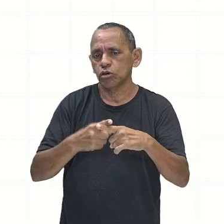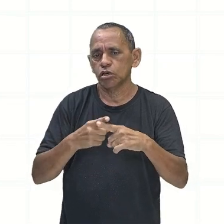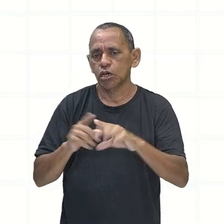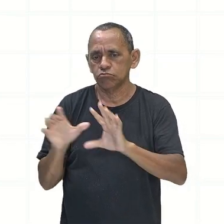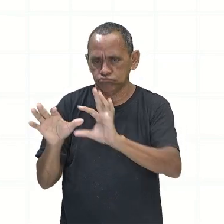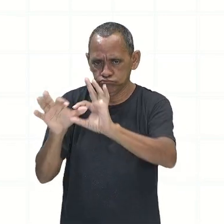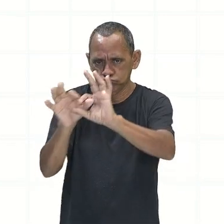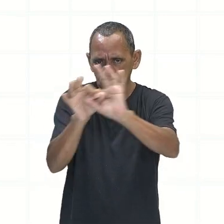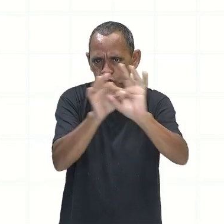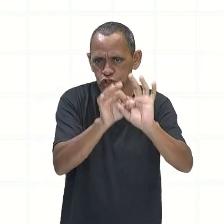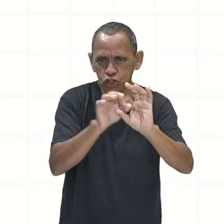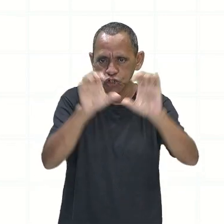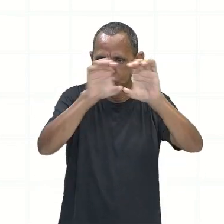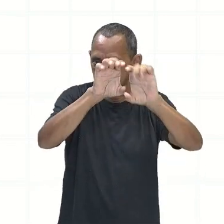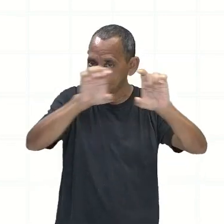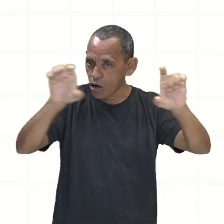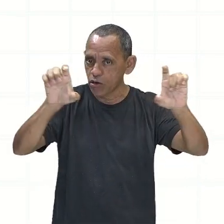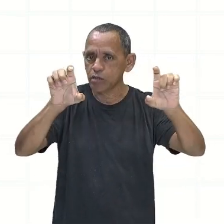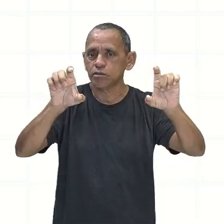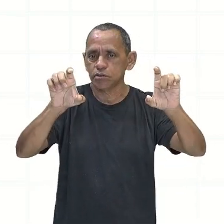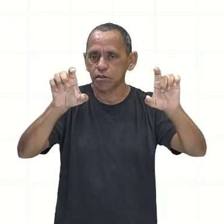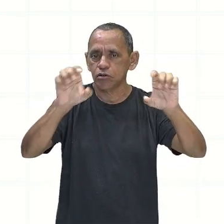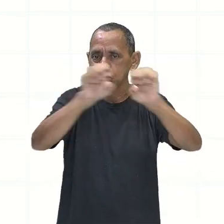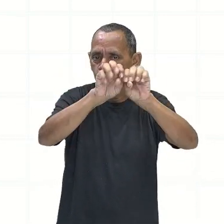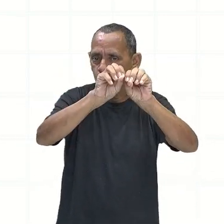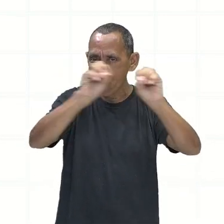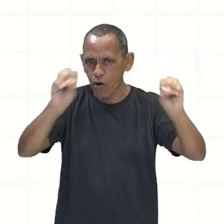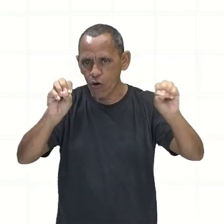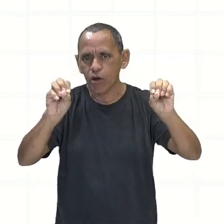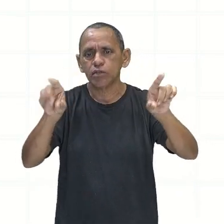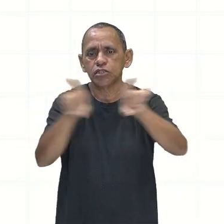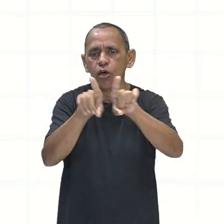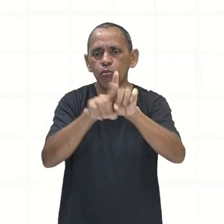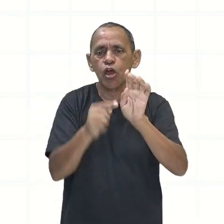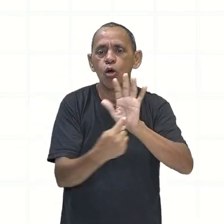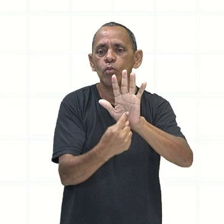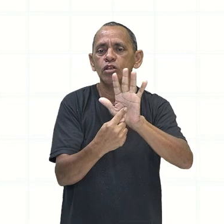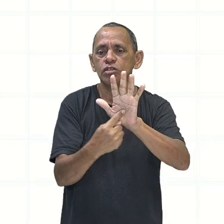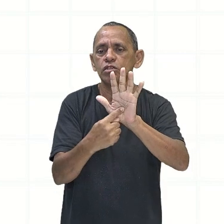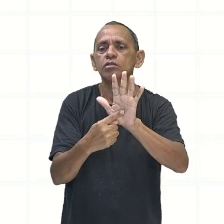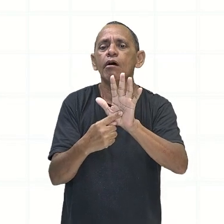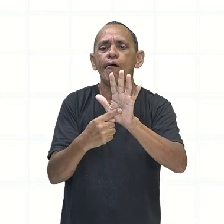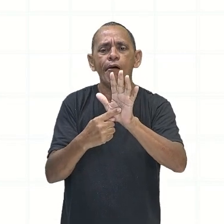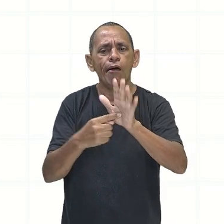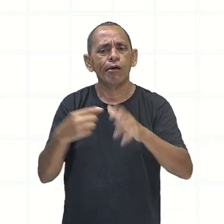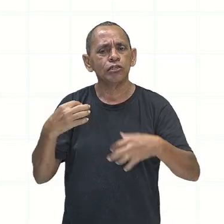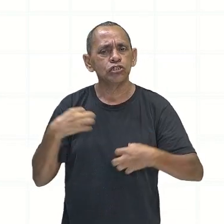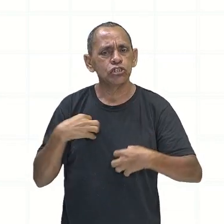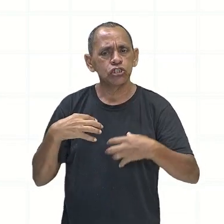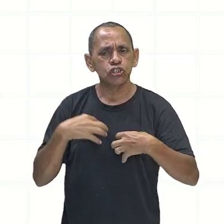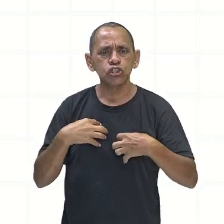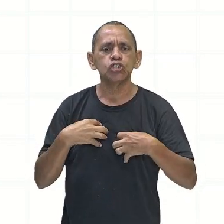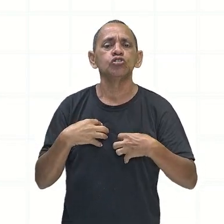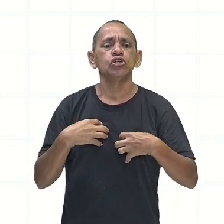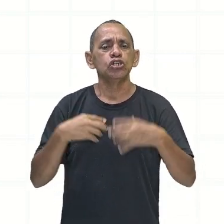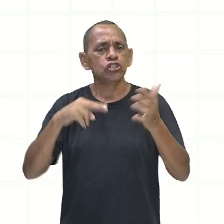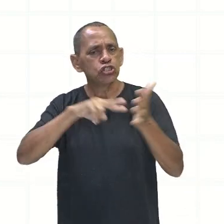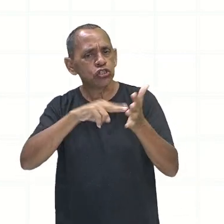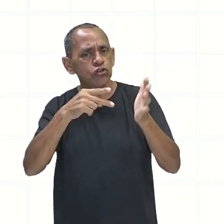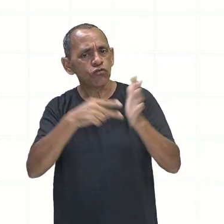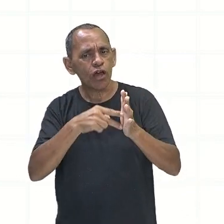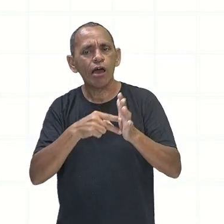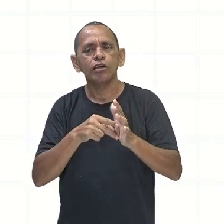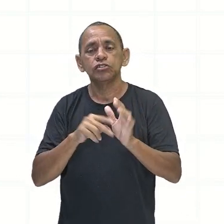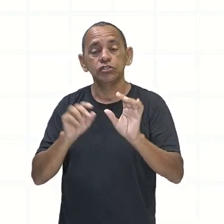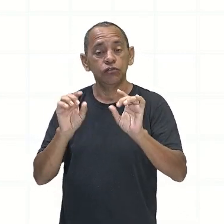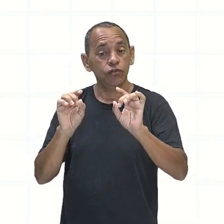contexto da oração, ela vai se apresentar, né, com esses sentidos diferentes. Daí nós vamos ter linguagem